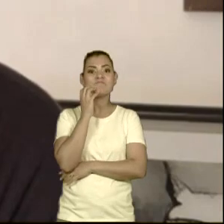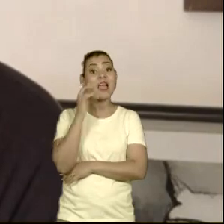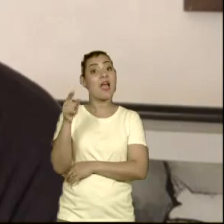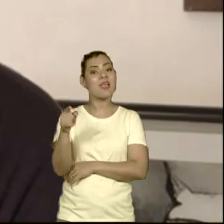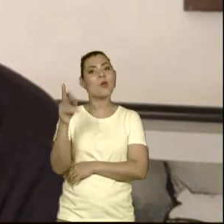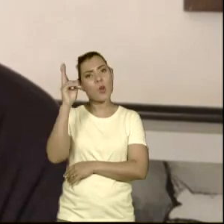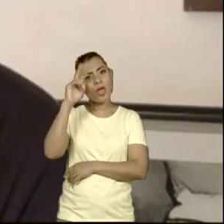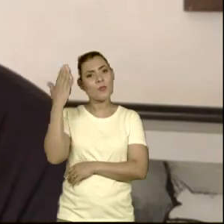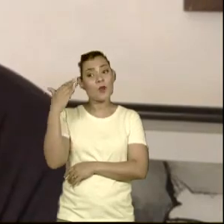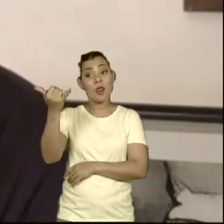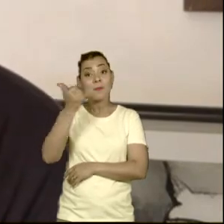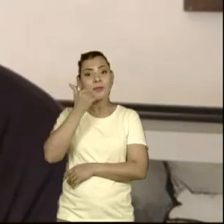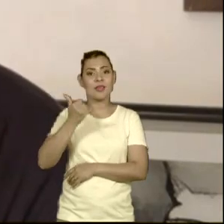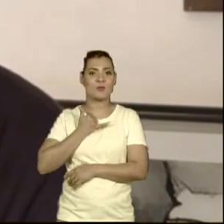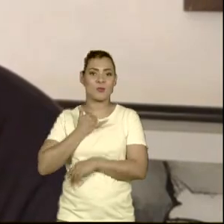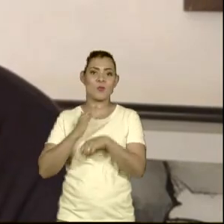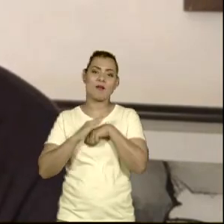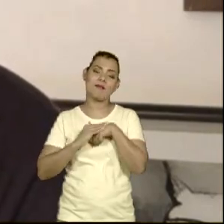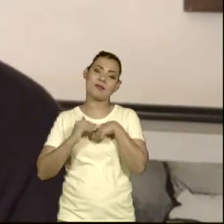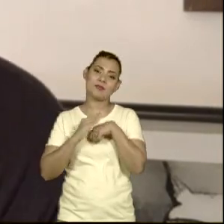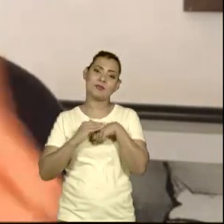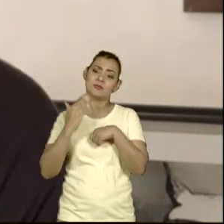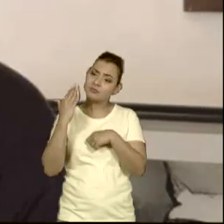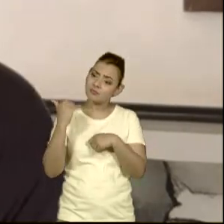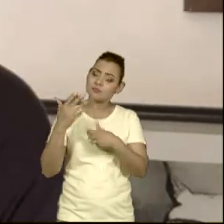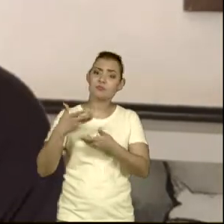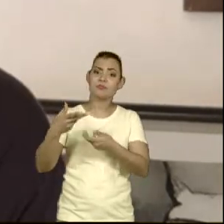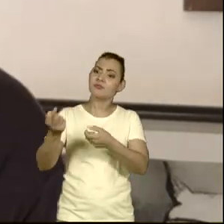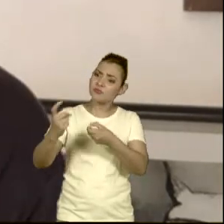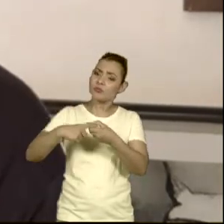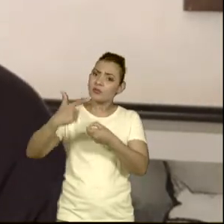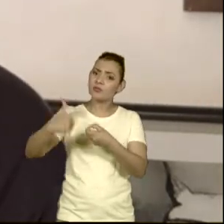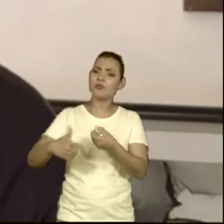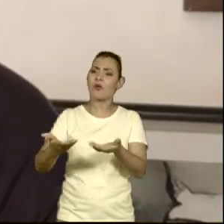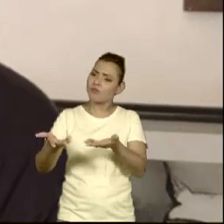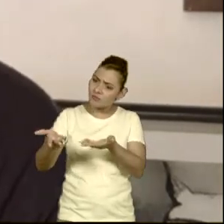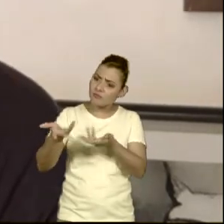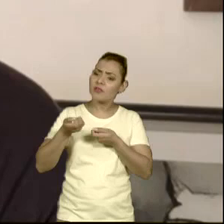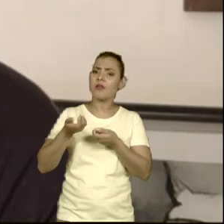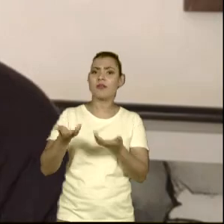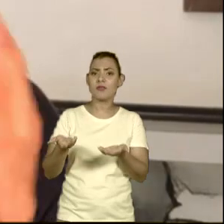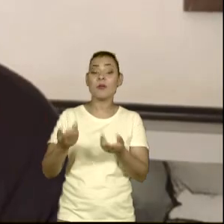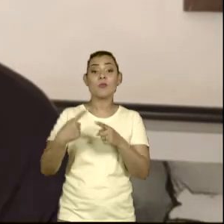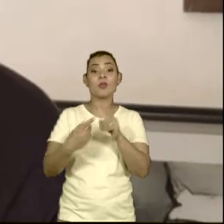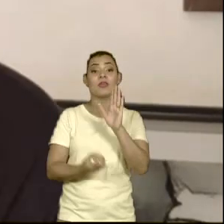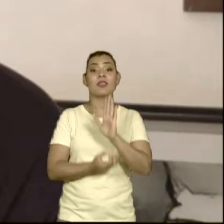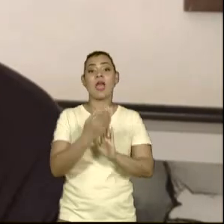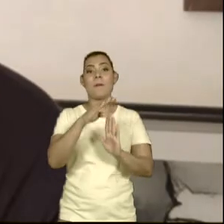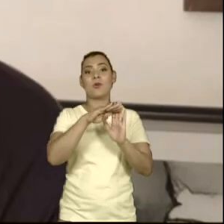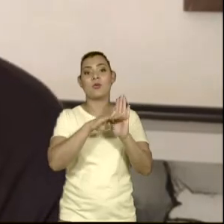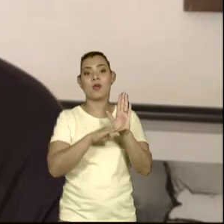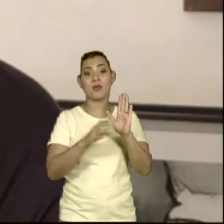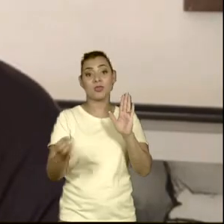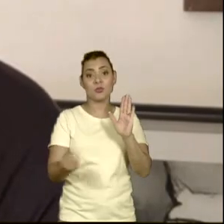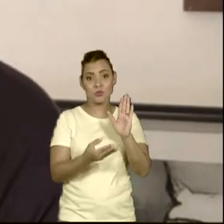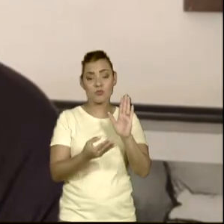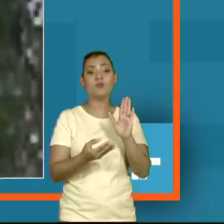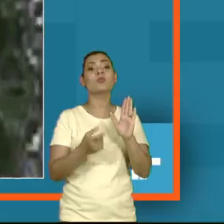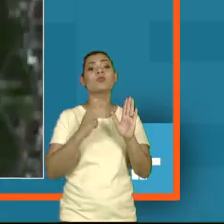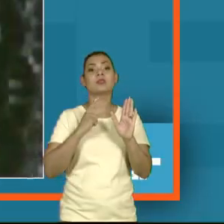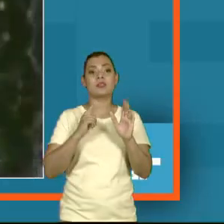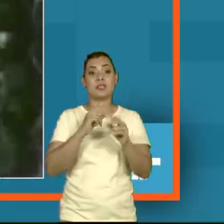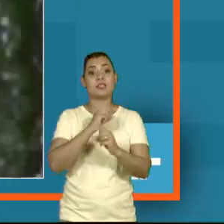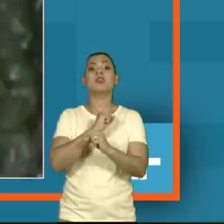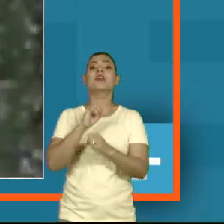me lembro da ligação muito carinhosa dela, chamando para voltar, porque iam criar um programa novo, um programa chamado